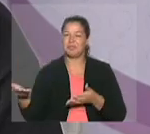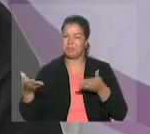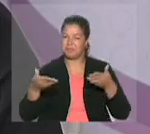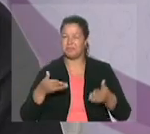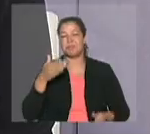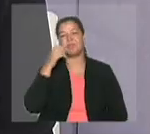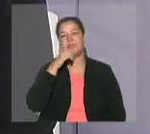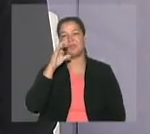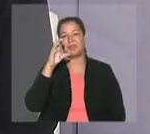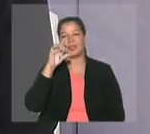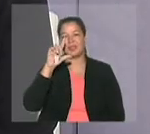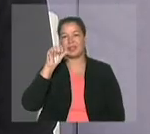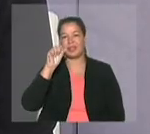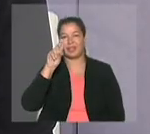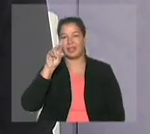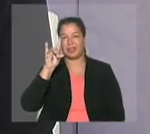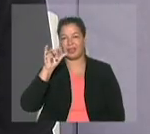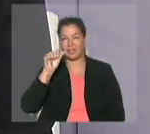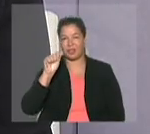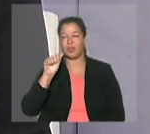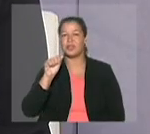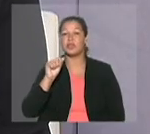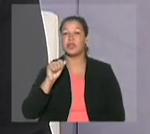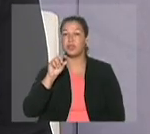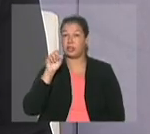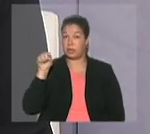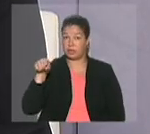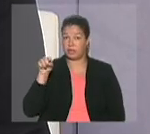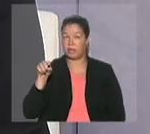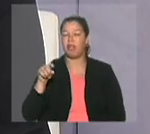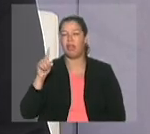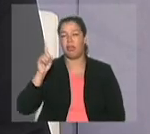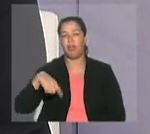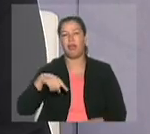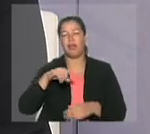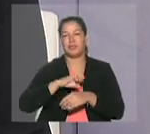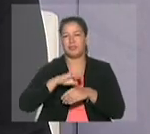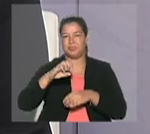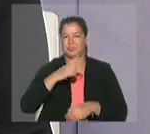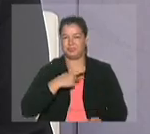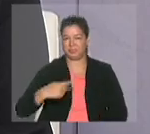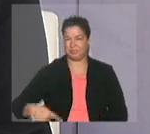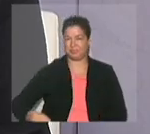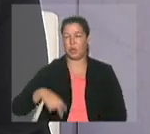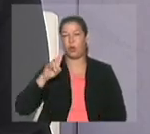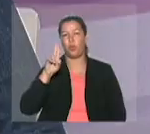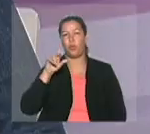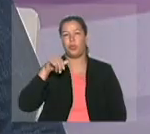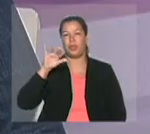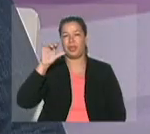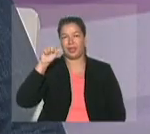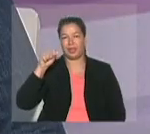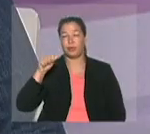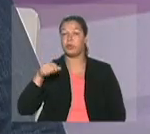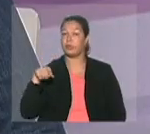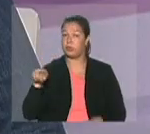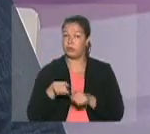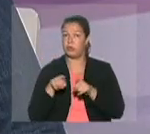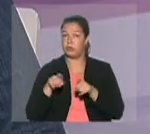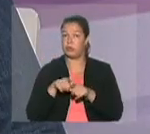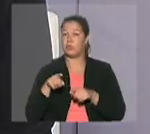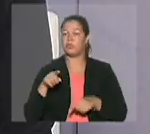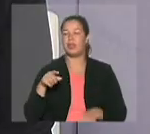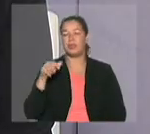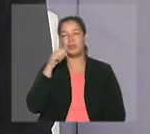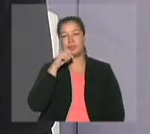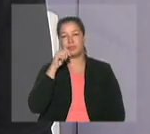Cláudia Vitalino, que é presidente estadual da UNEGRO e conselheira municipal de saúde, Helena Bretas, que é a primeira